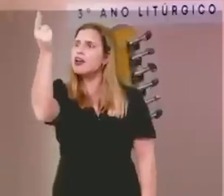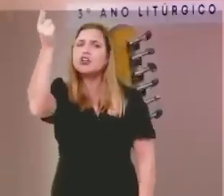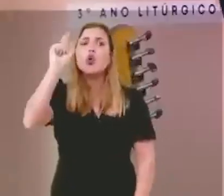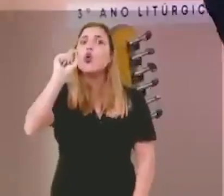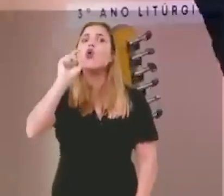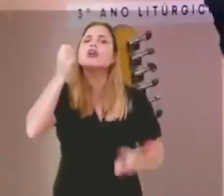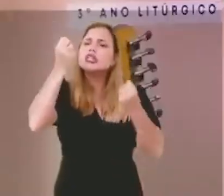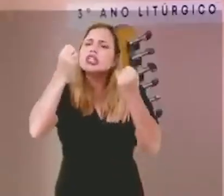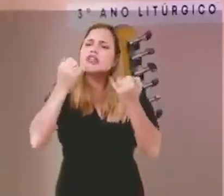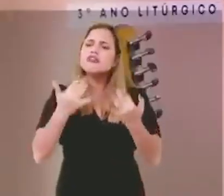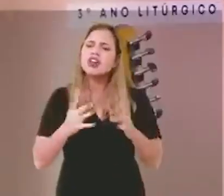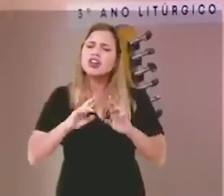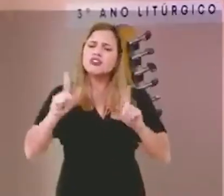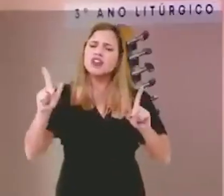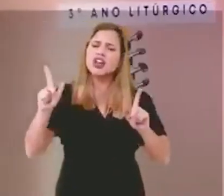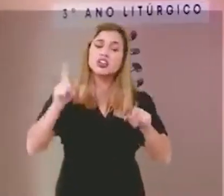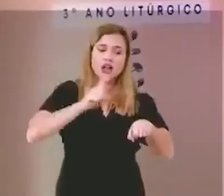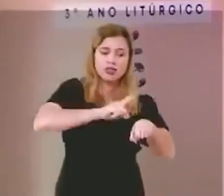explico.